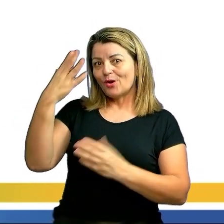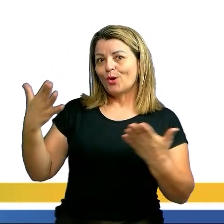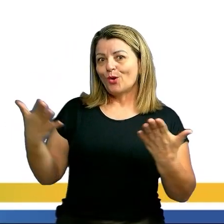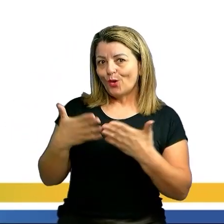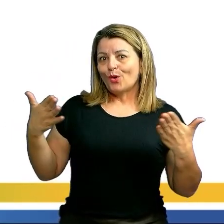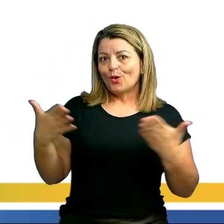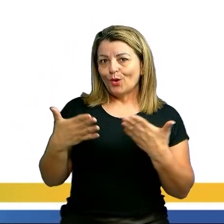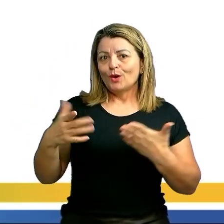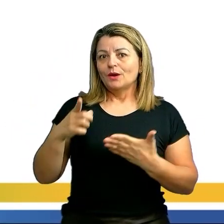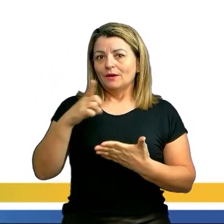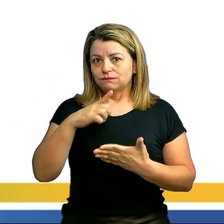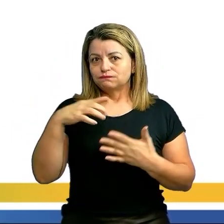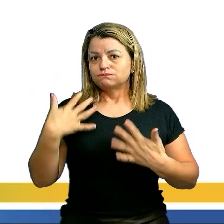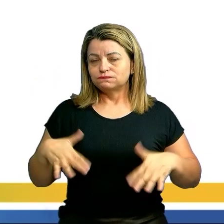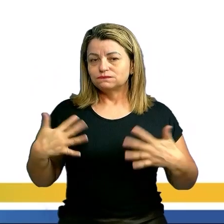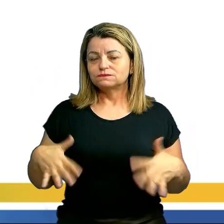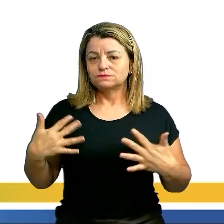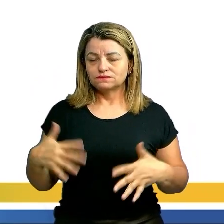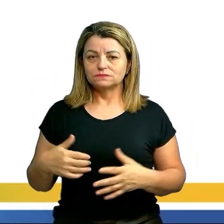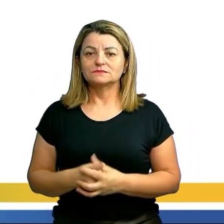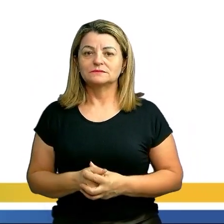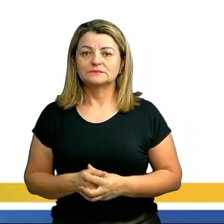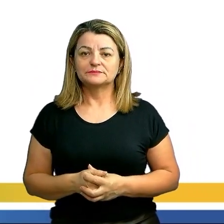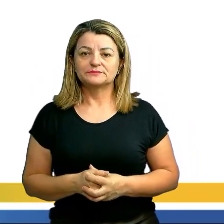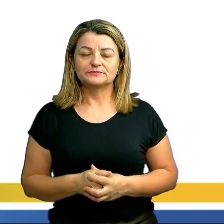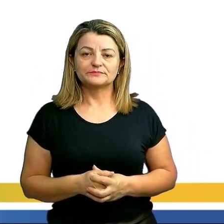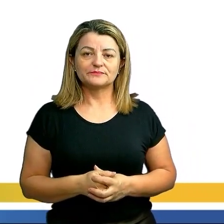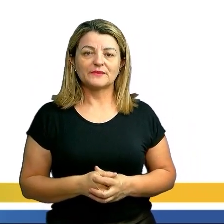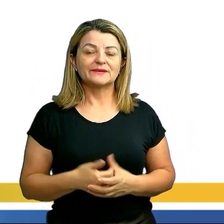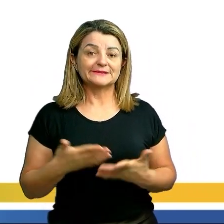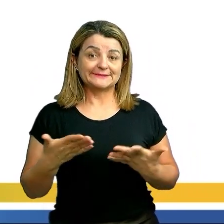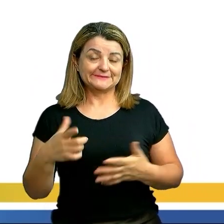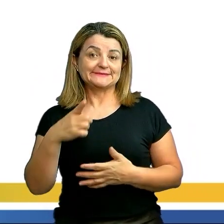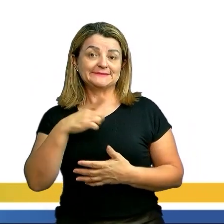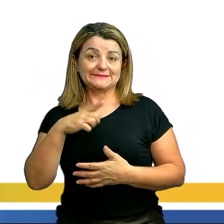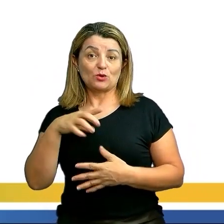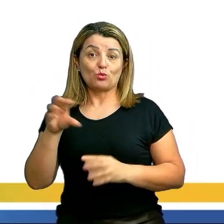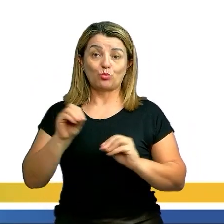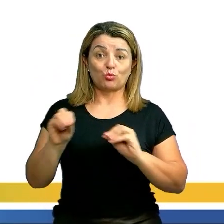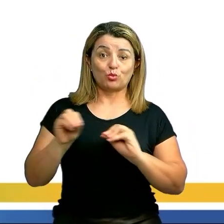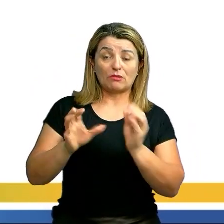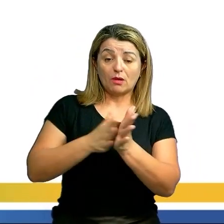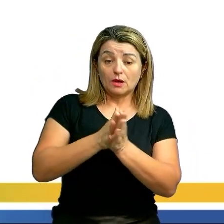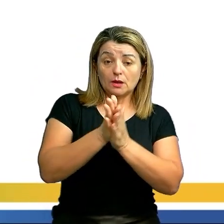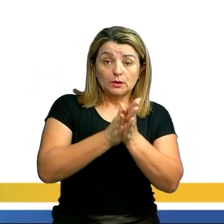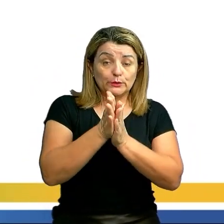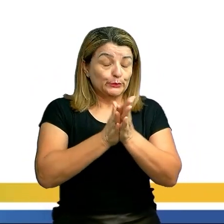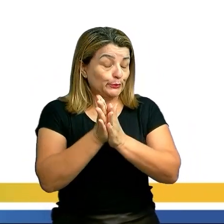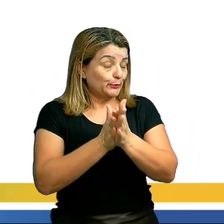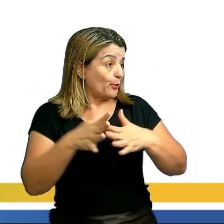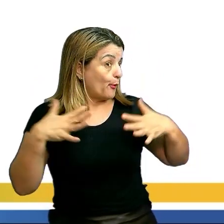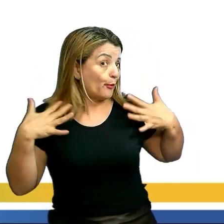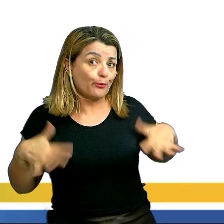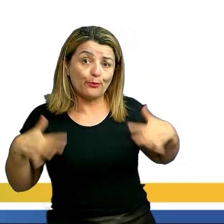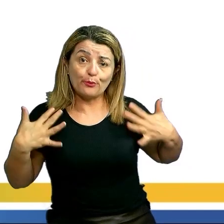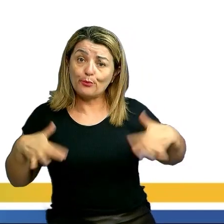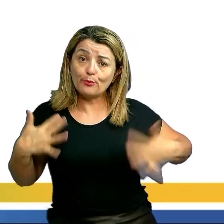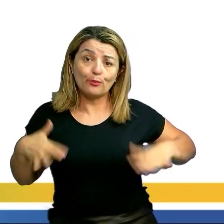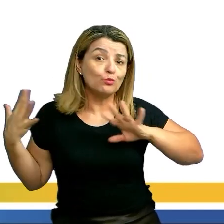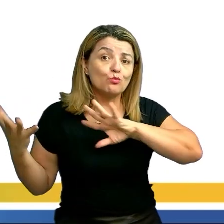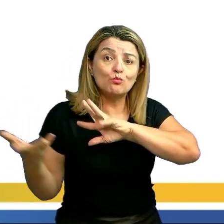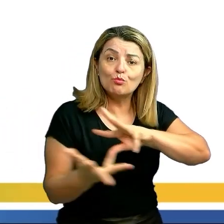foco ultimamente. Né, nós temos aí, infelizmente, uma epidemia de ansiedade e depressão no mundo afora. Né?